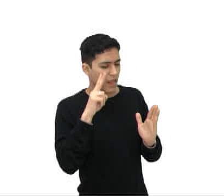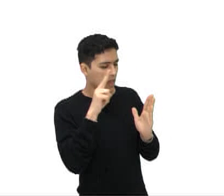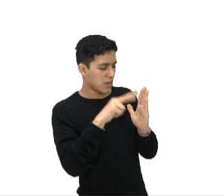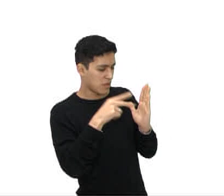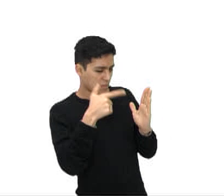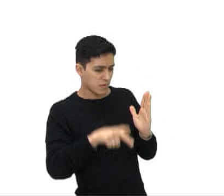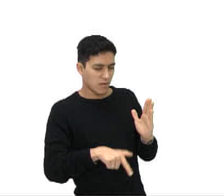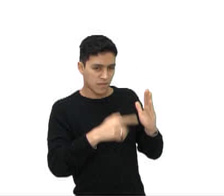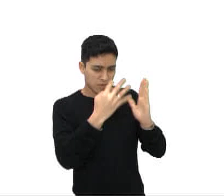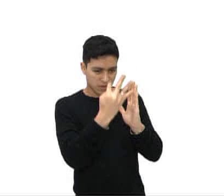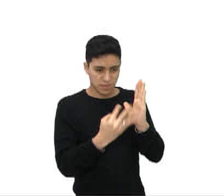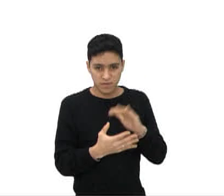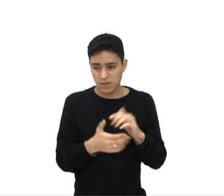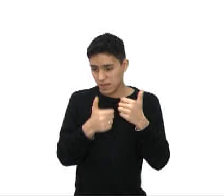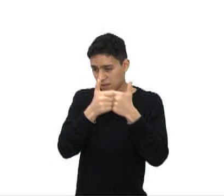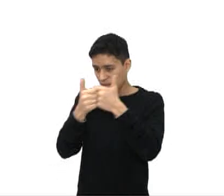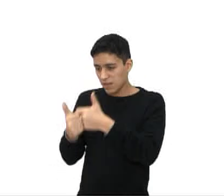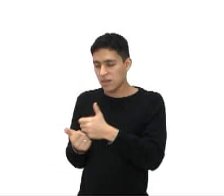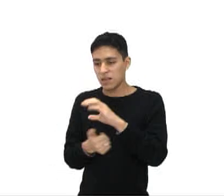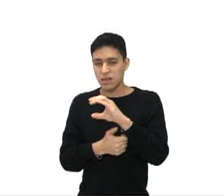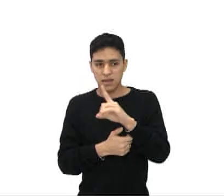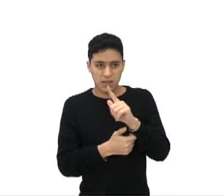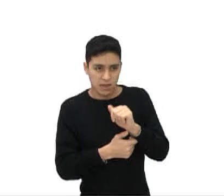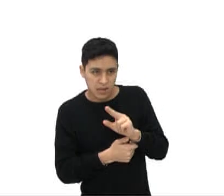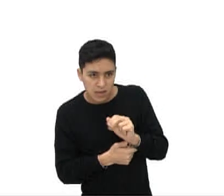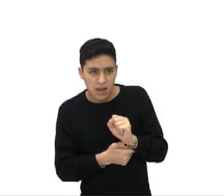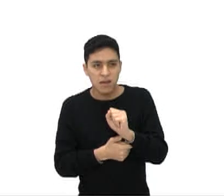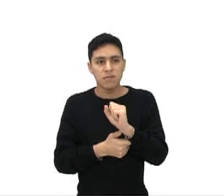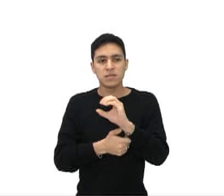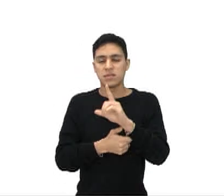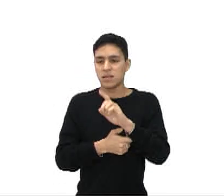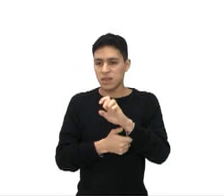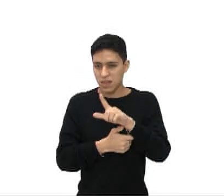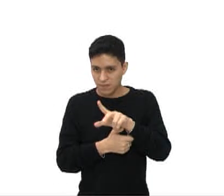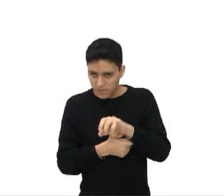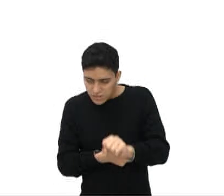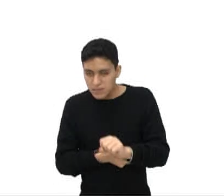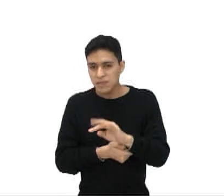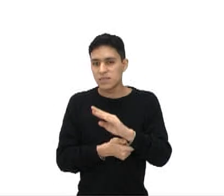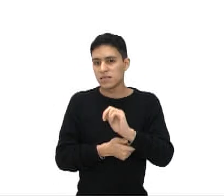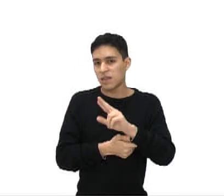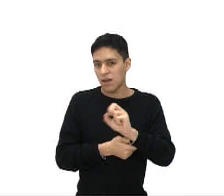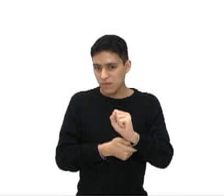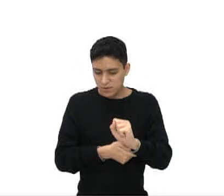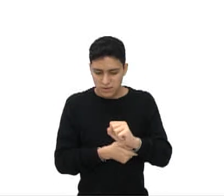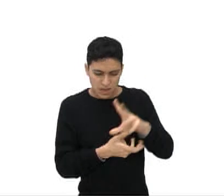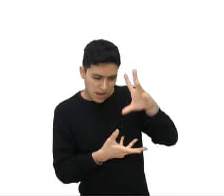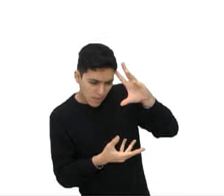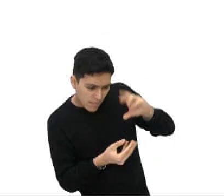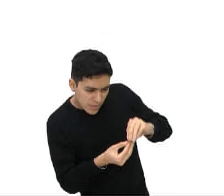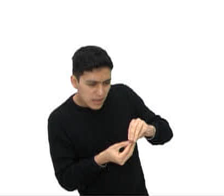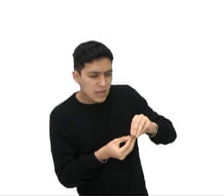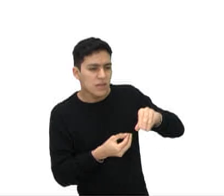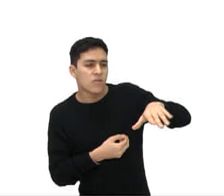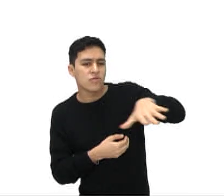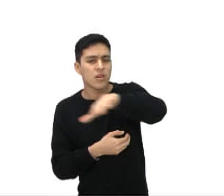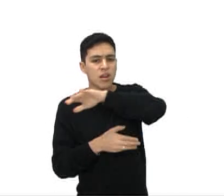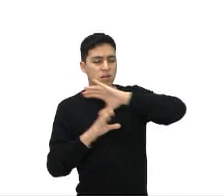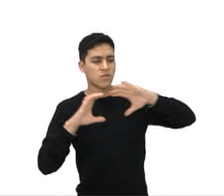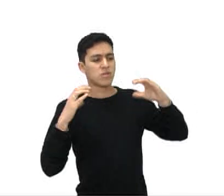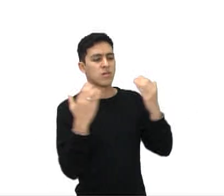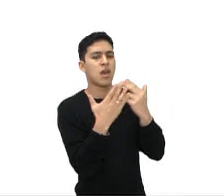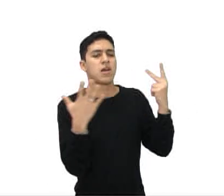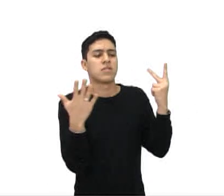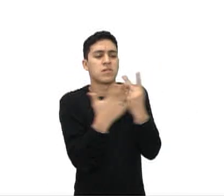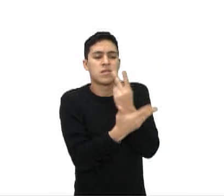trecho. Segundo o pensamento de Claude Lévi-Strauss, a interpretação adequada do coletivo ocorre